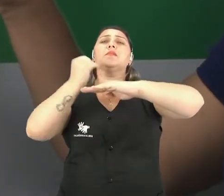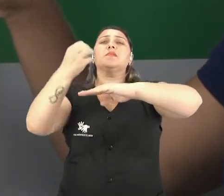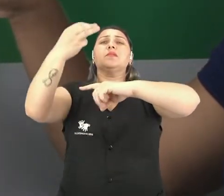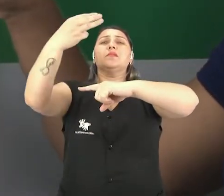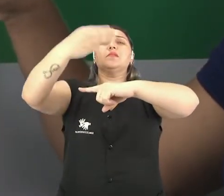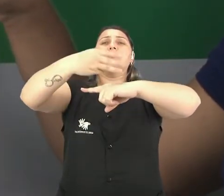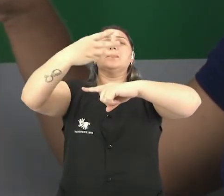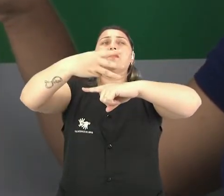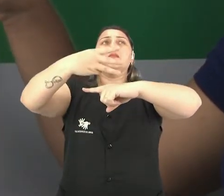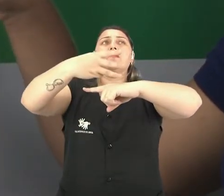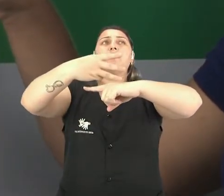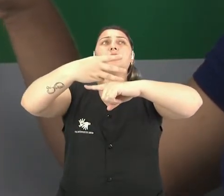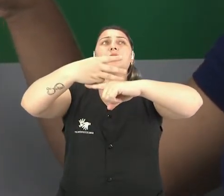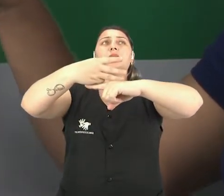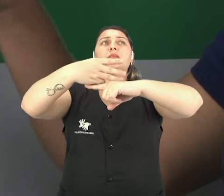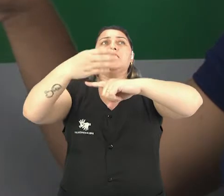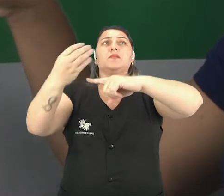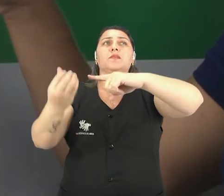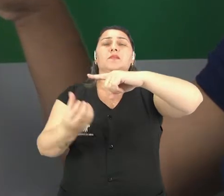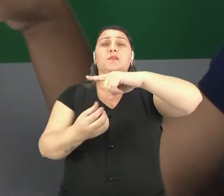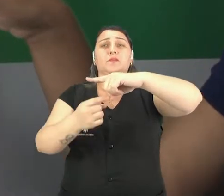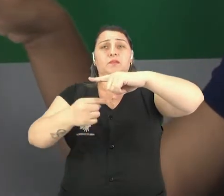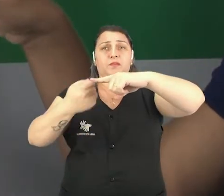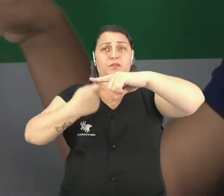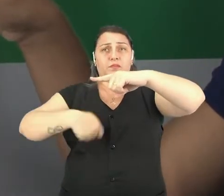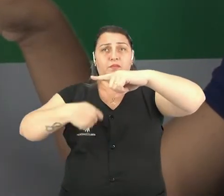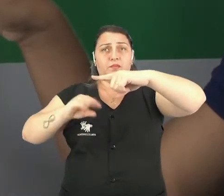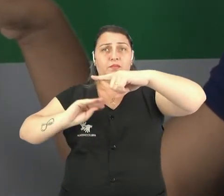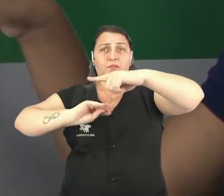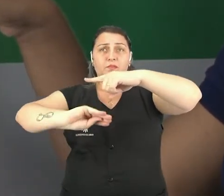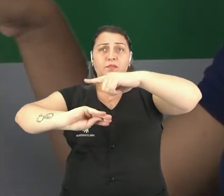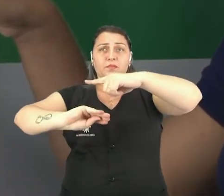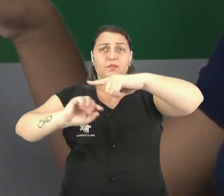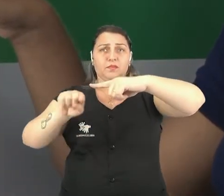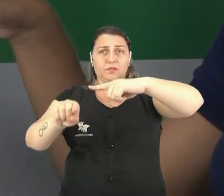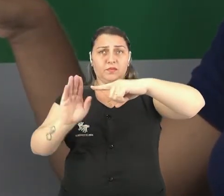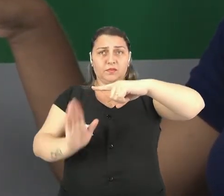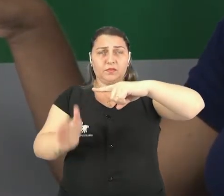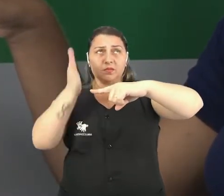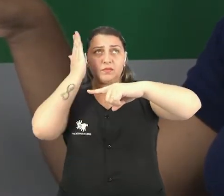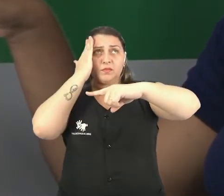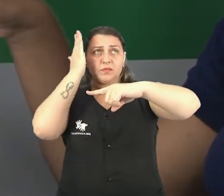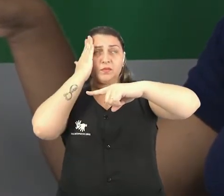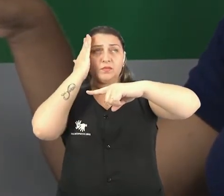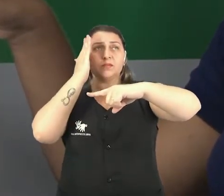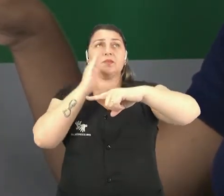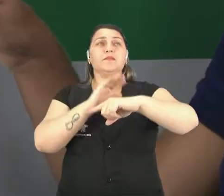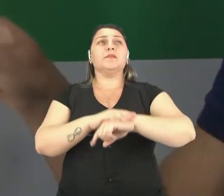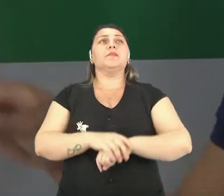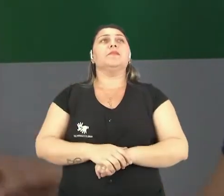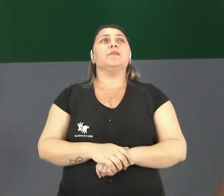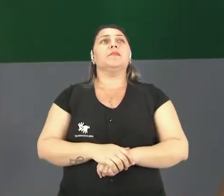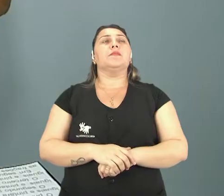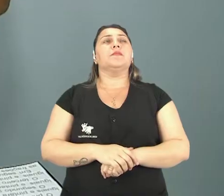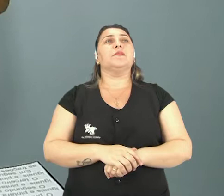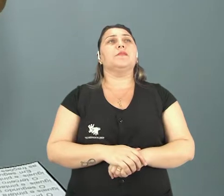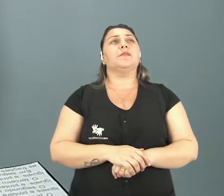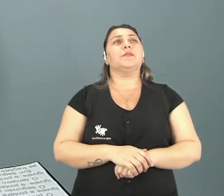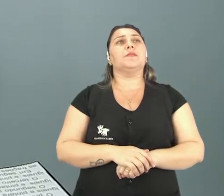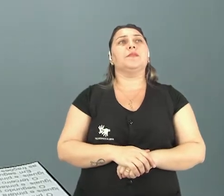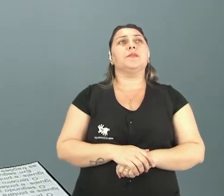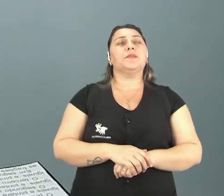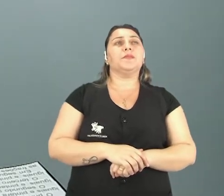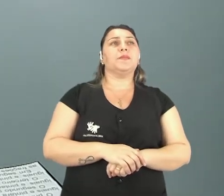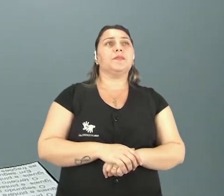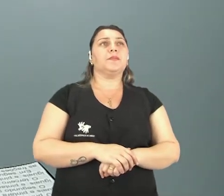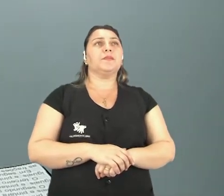3 é a metade do número que tem que estar aqui embaixo. Você já sabe? Vou pegar aqui o meu